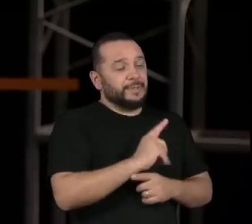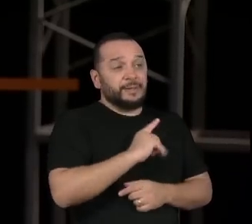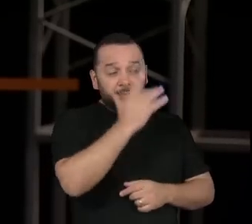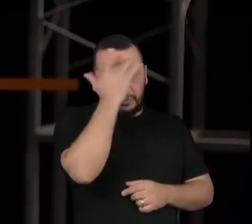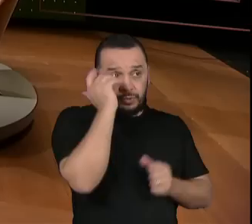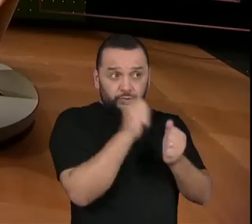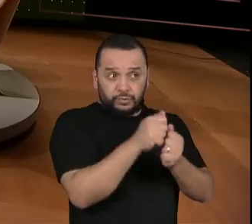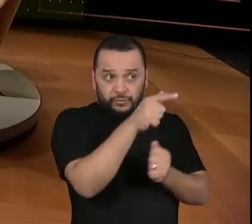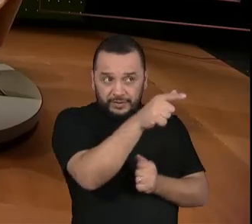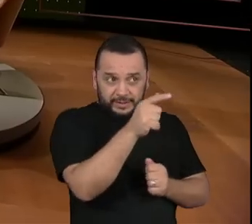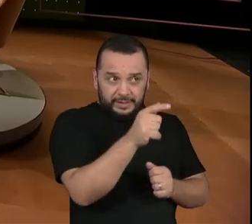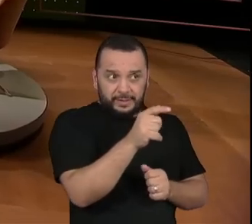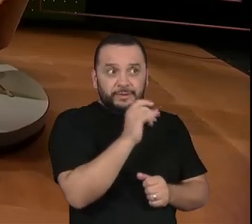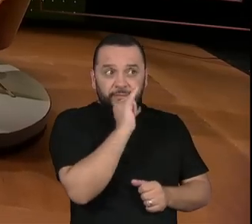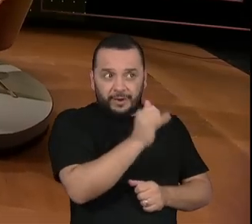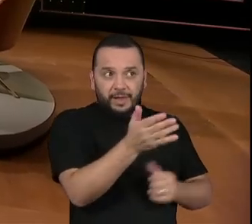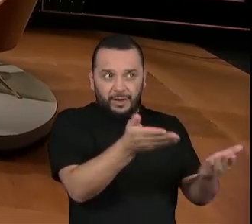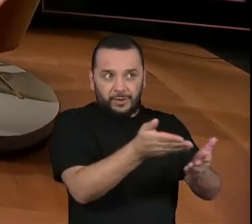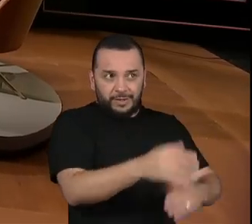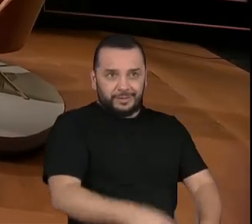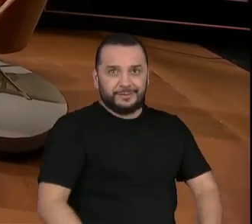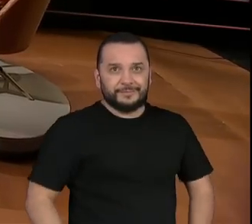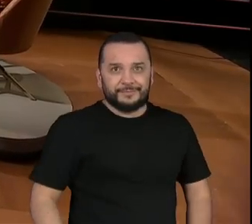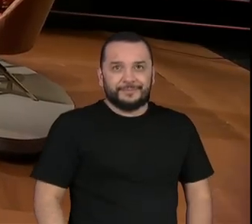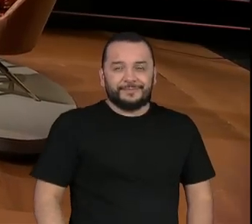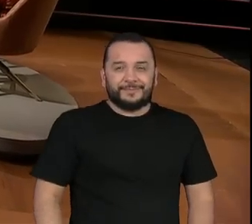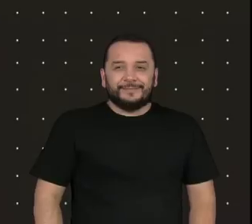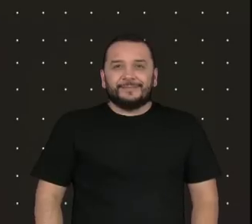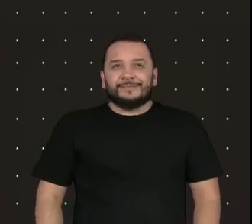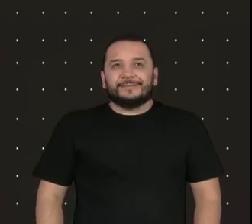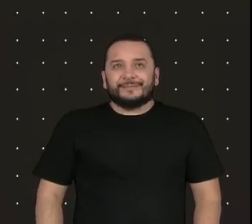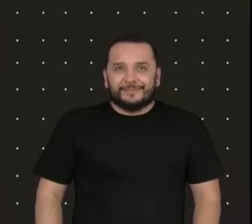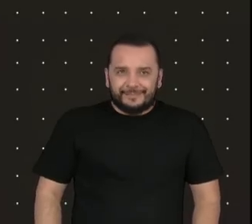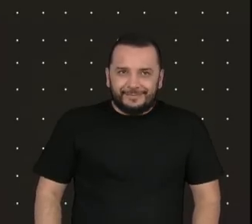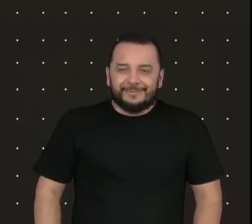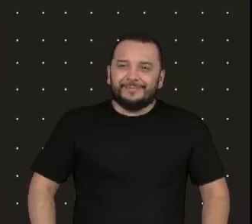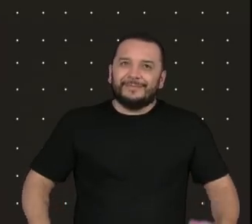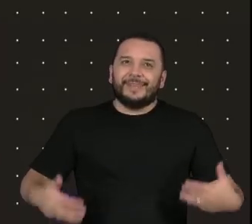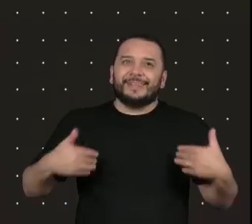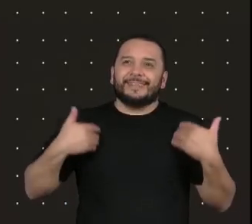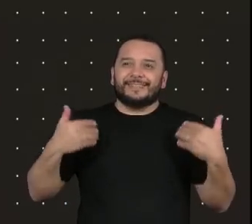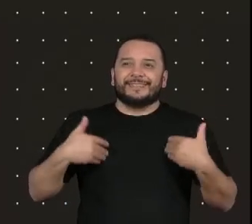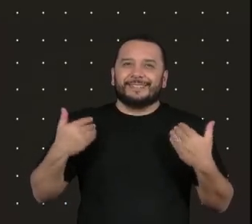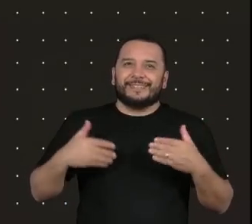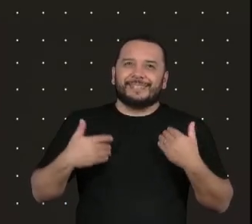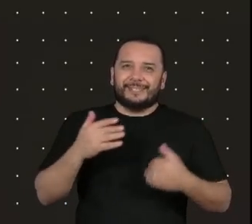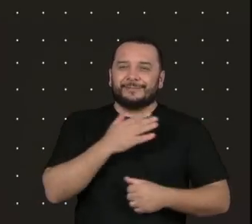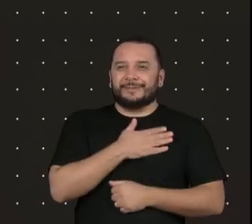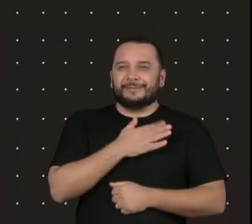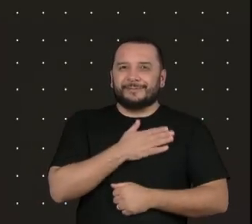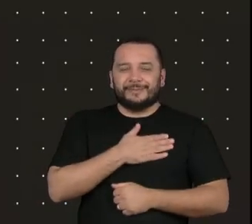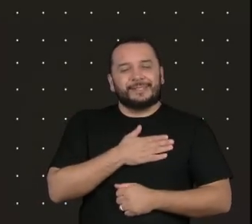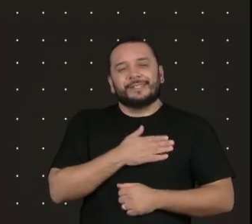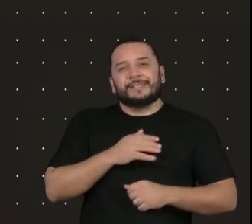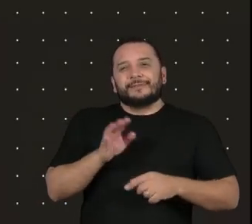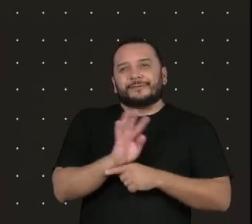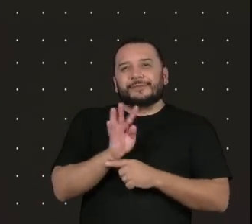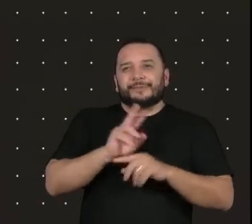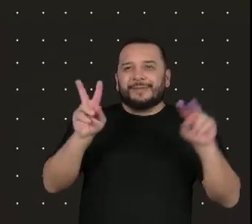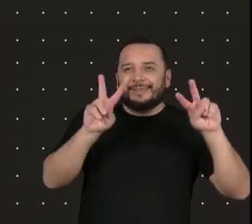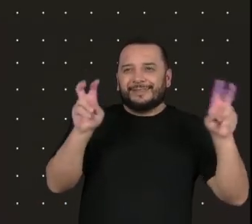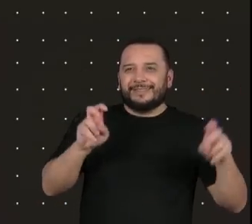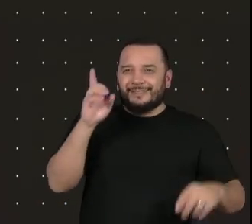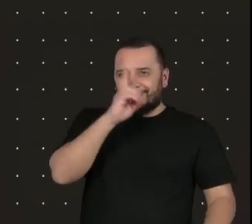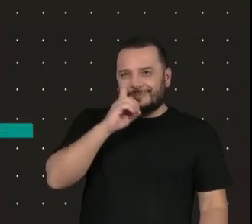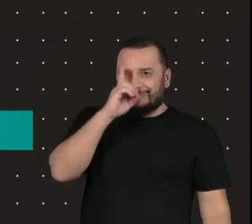Vamos ver quem é? Ai, vamos. Foi uma grande alegria para mim fazer o filme Domingo, porque